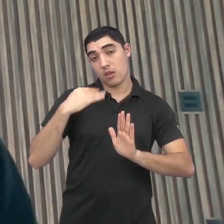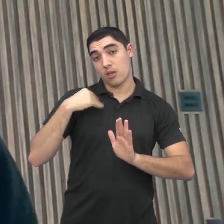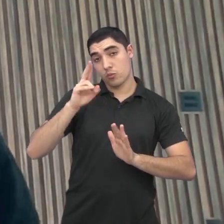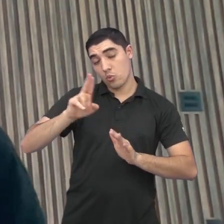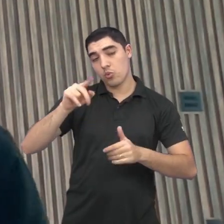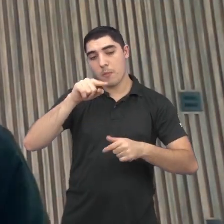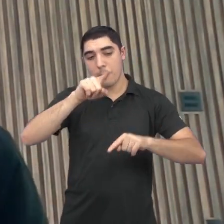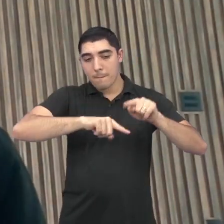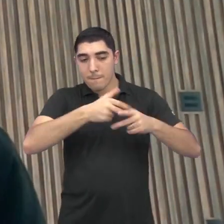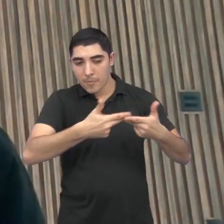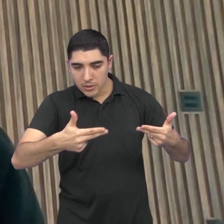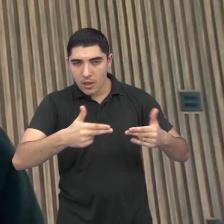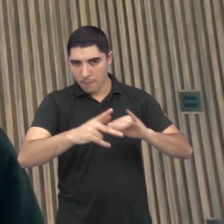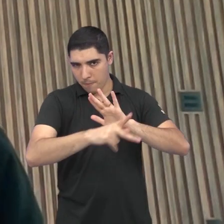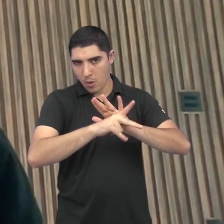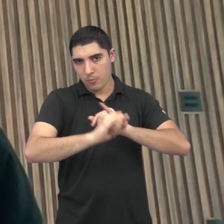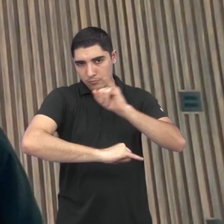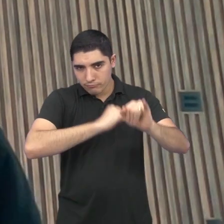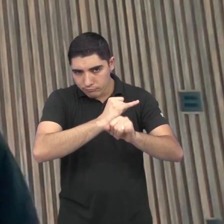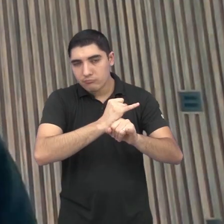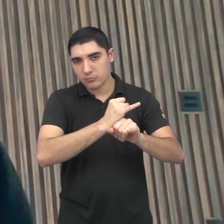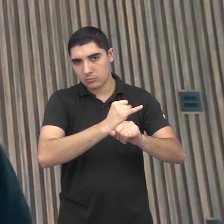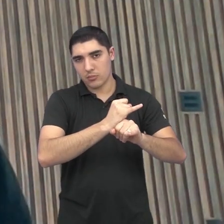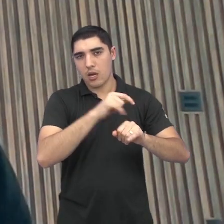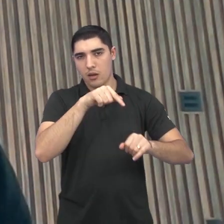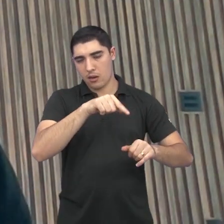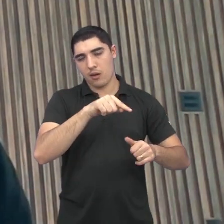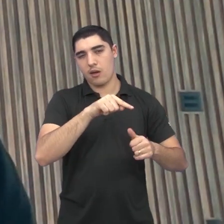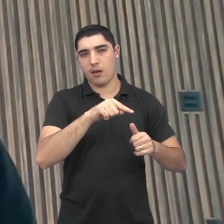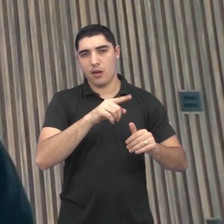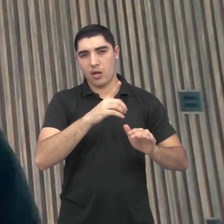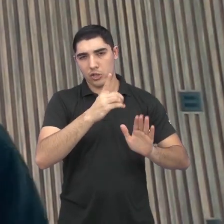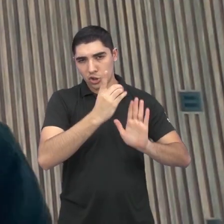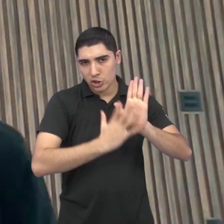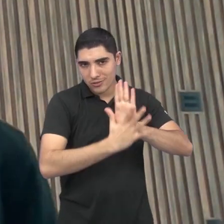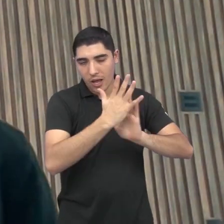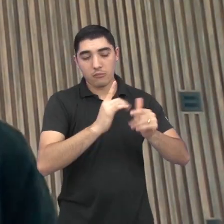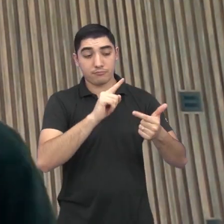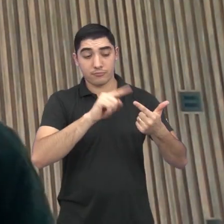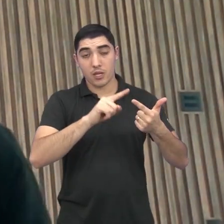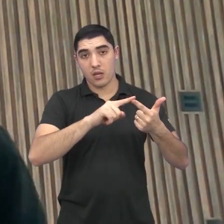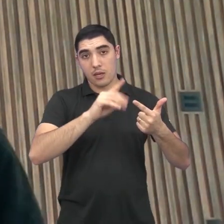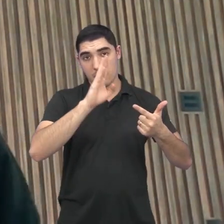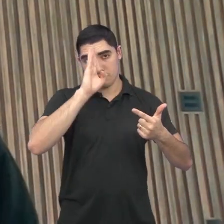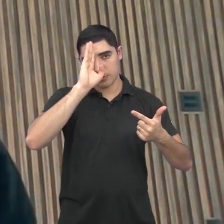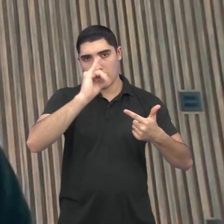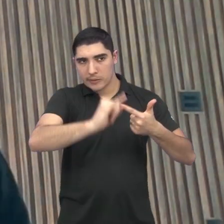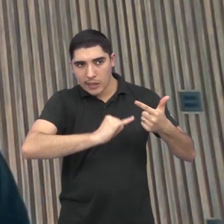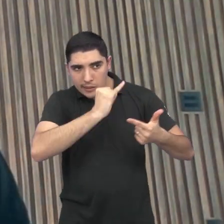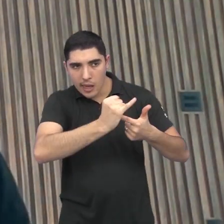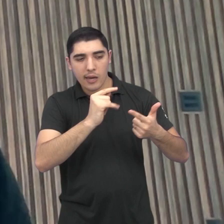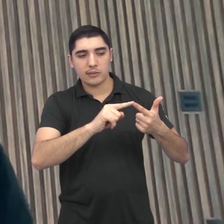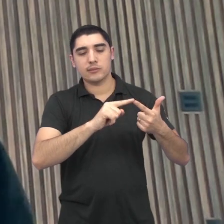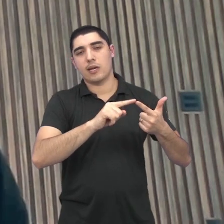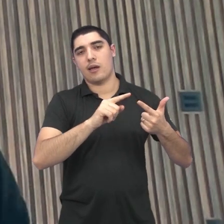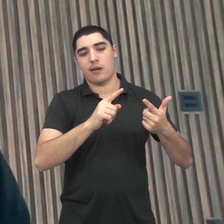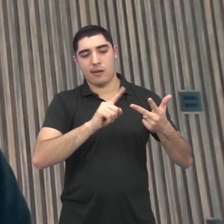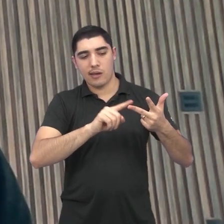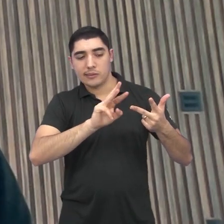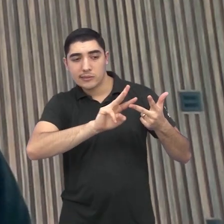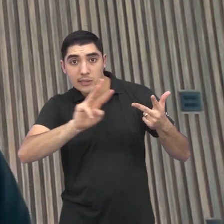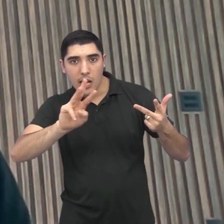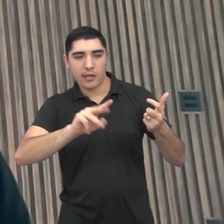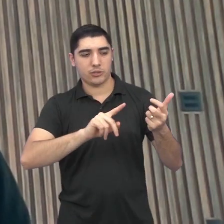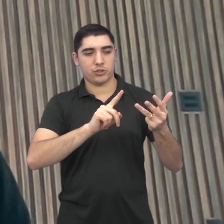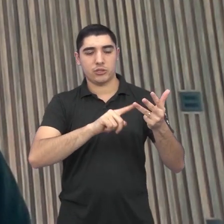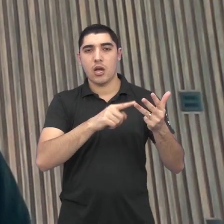muito provavelmente em produtos na internet, né? Sites e aplicativos são grande